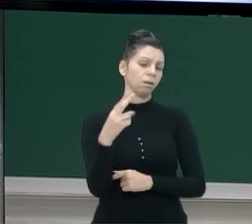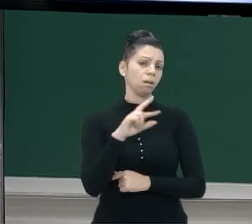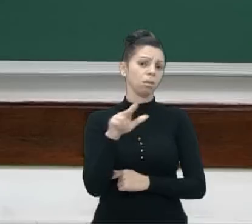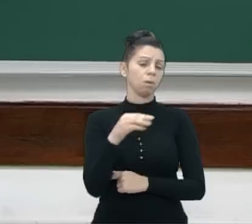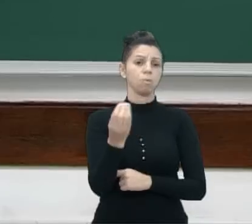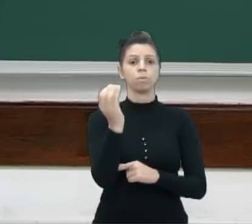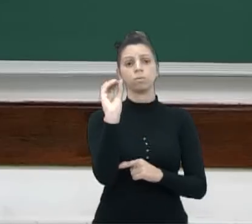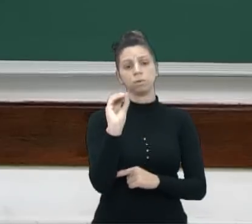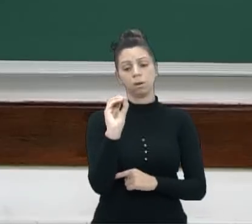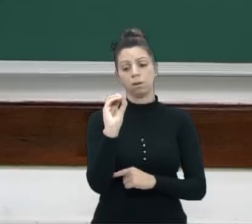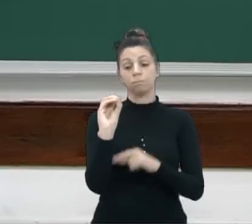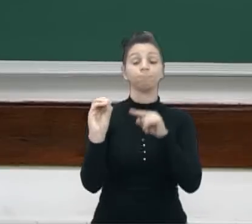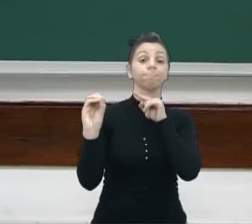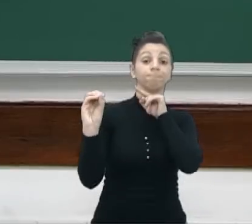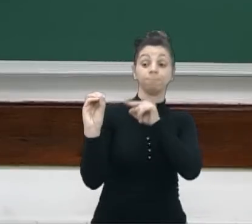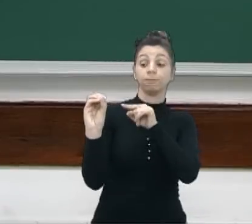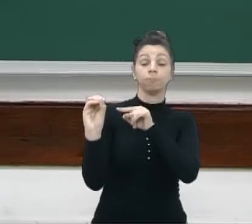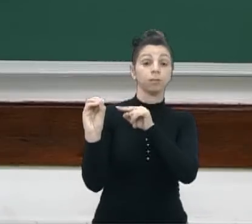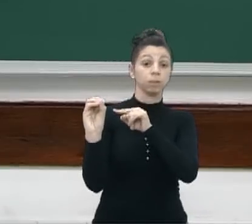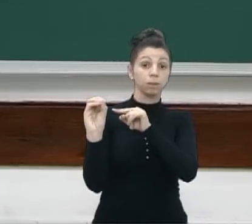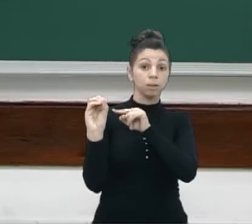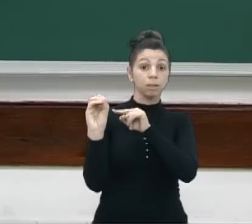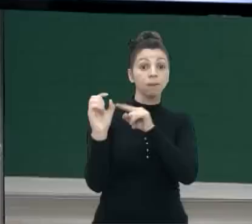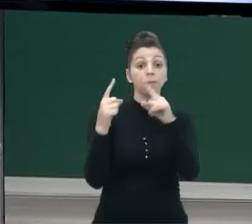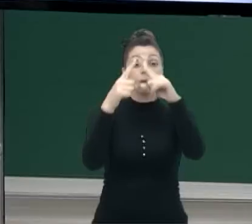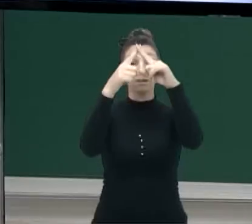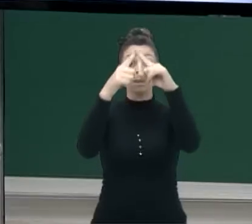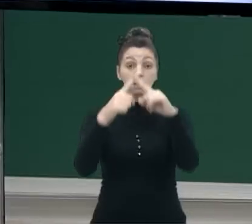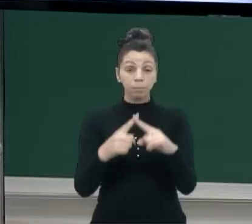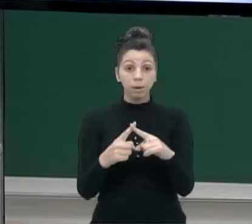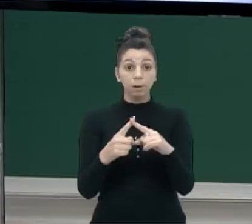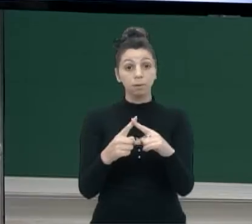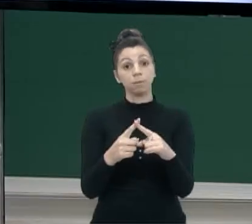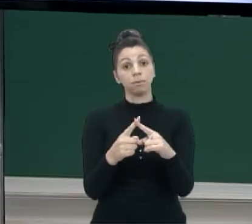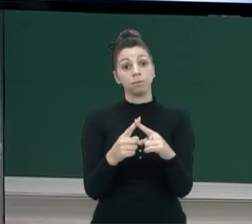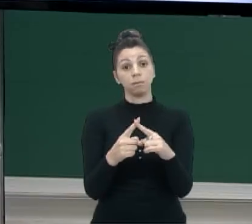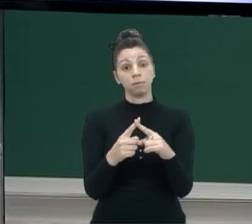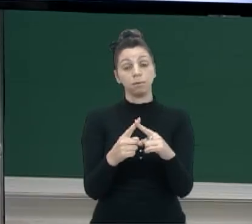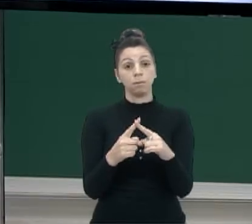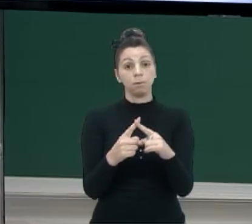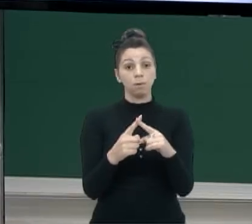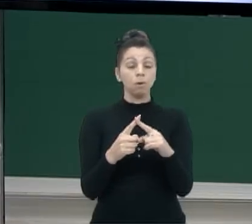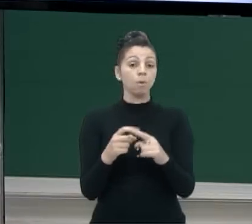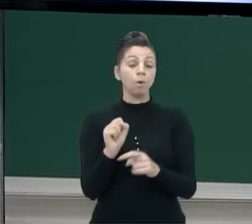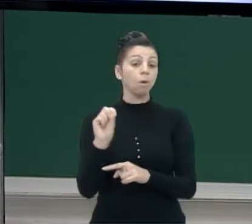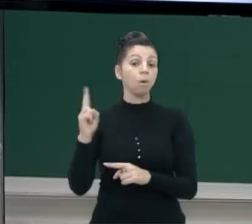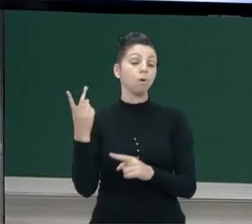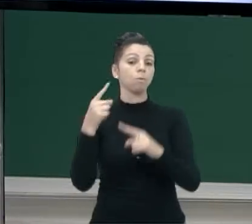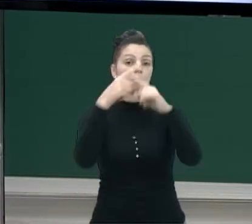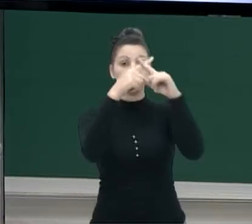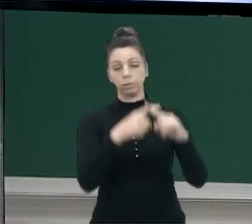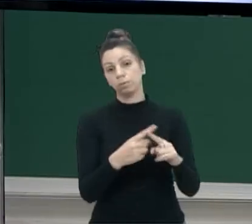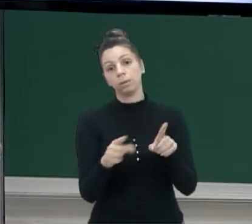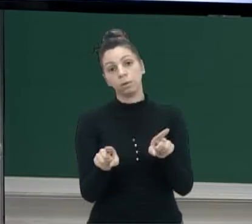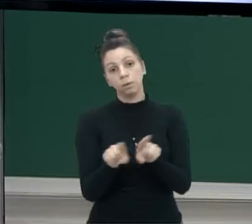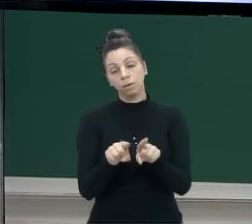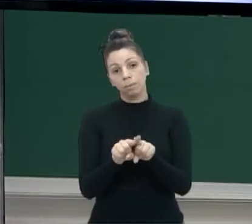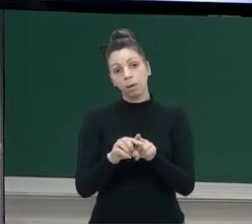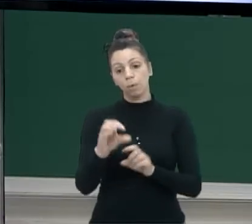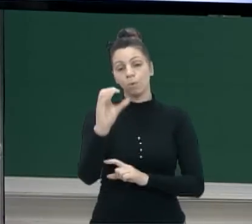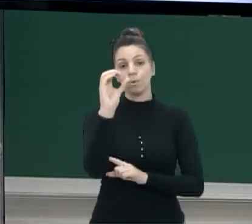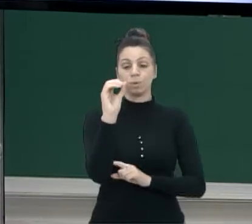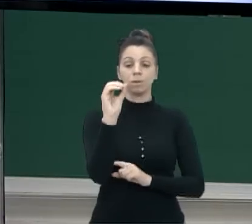o 0, quando a gente vai para a tabuada ou a gente vai para a operação de multiplicação, o 0 ele